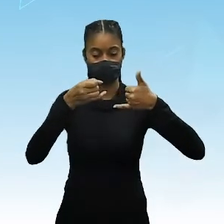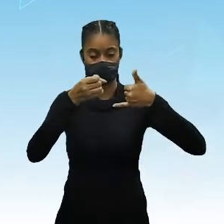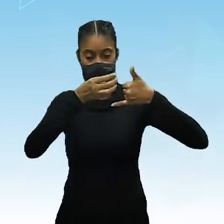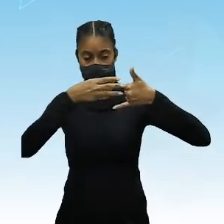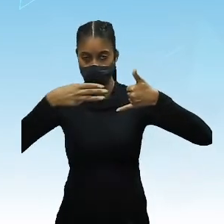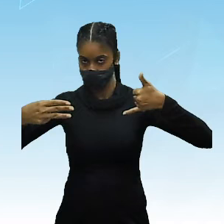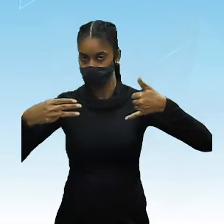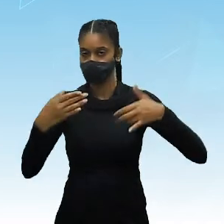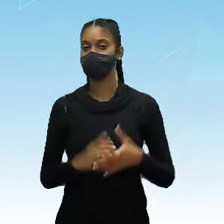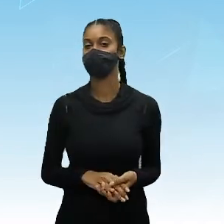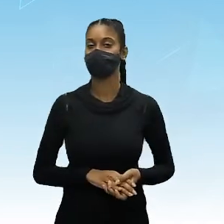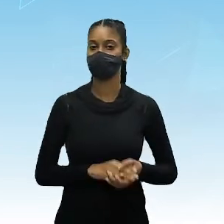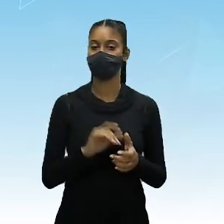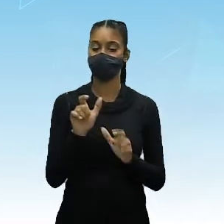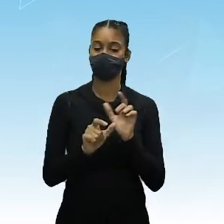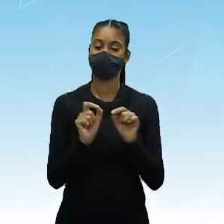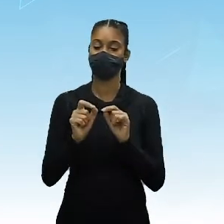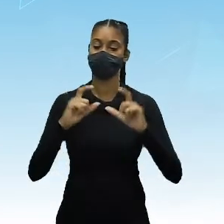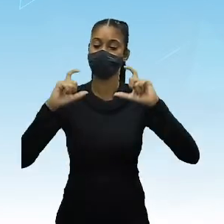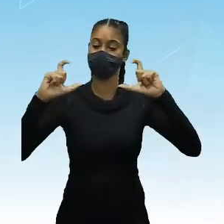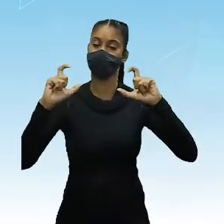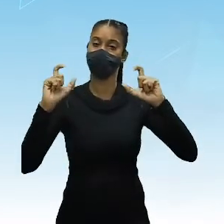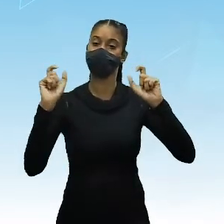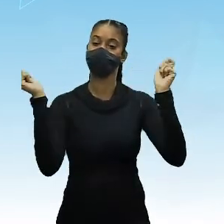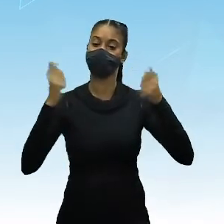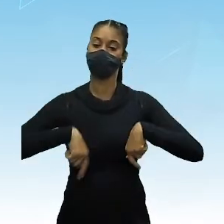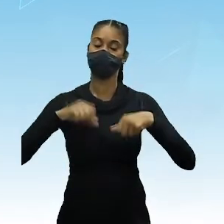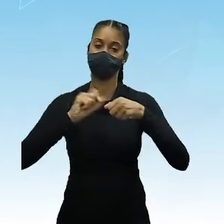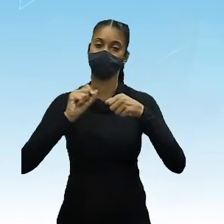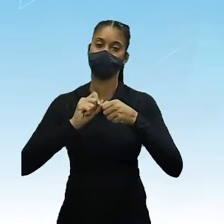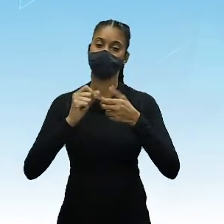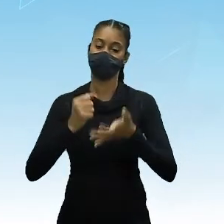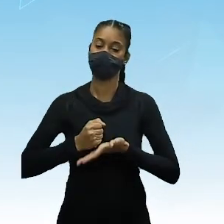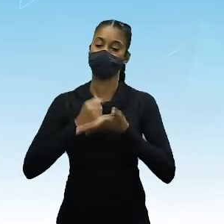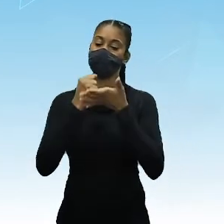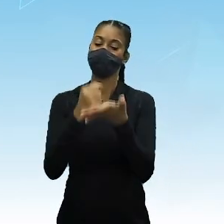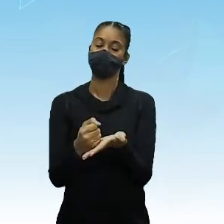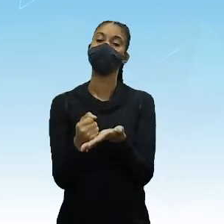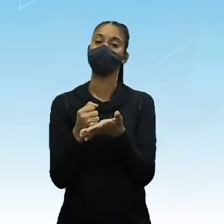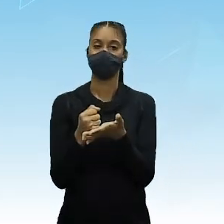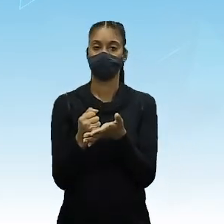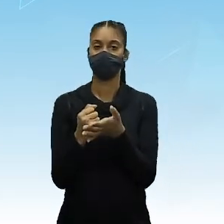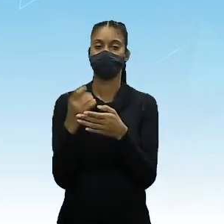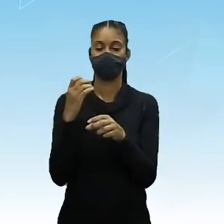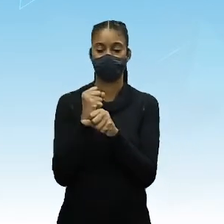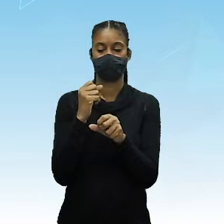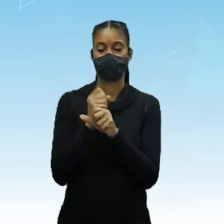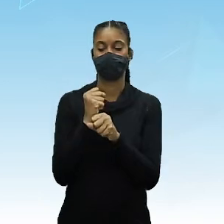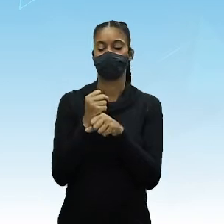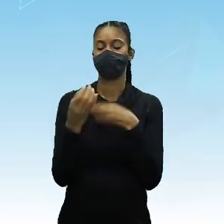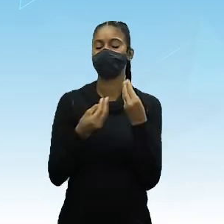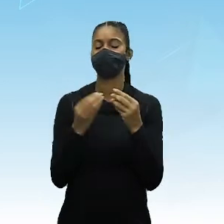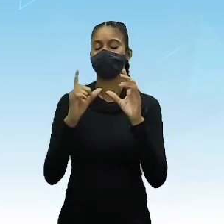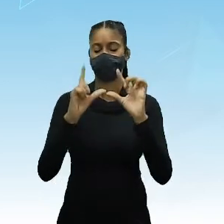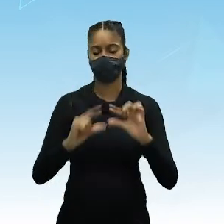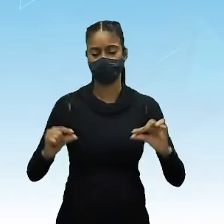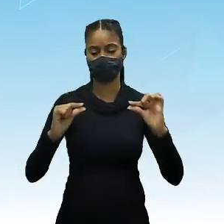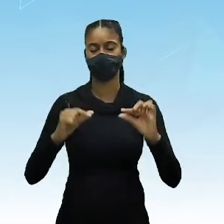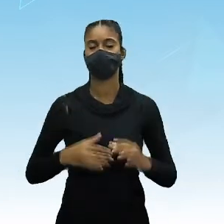E esta é a fórmula que nos ajuda a calcular o quanto a temperatura de congelamento foi